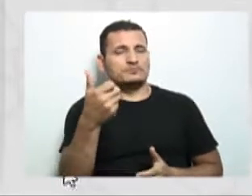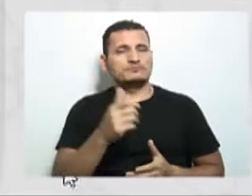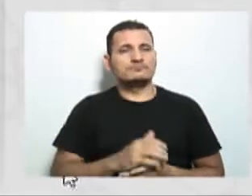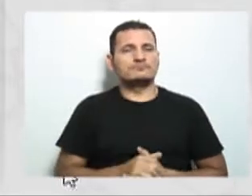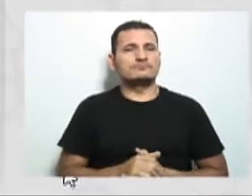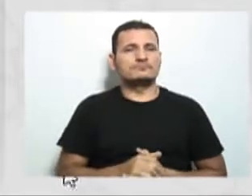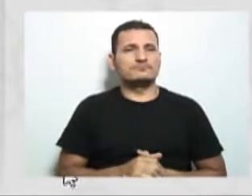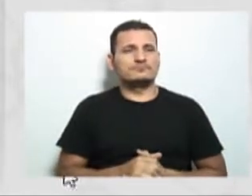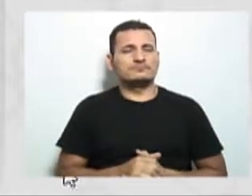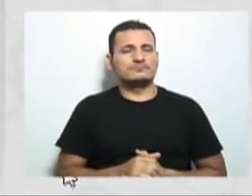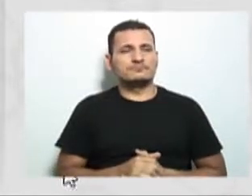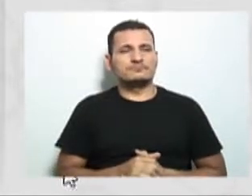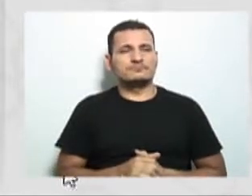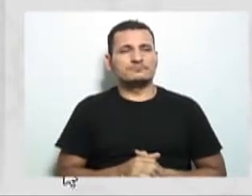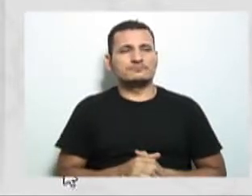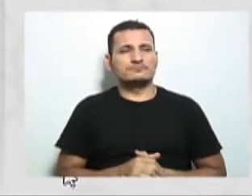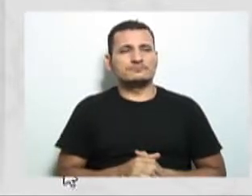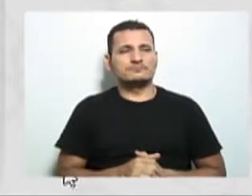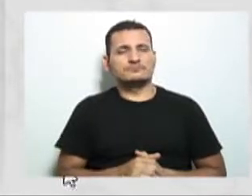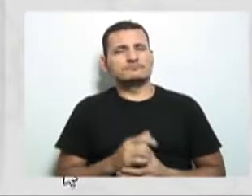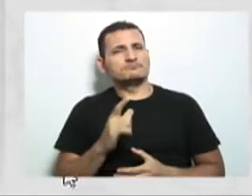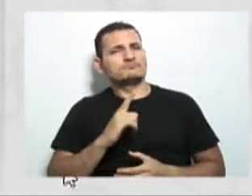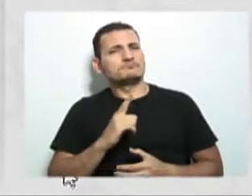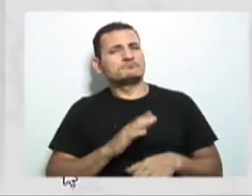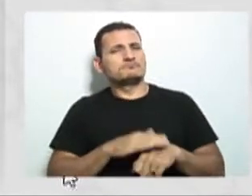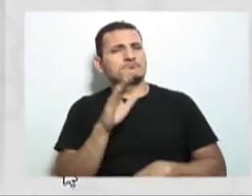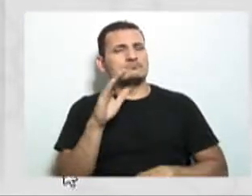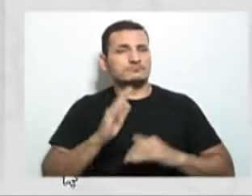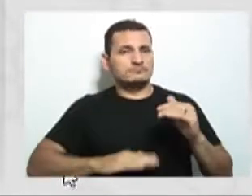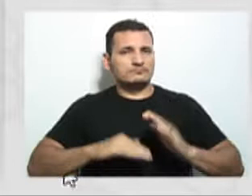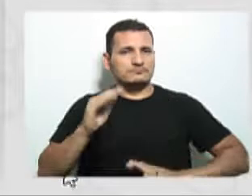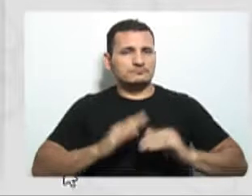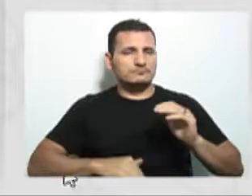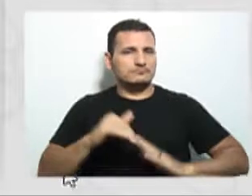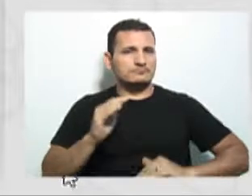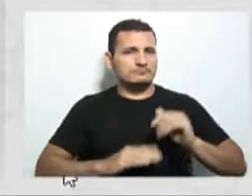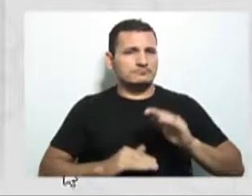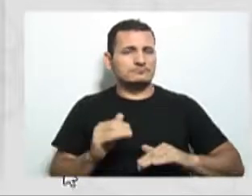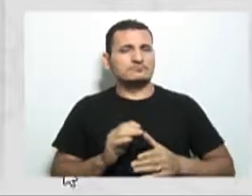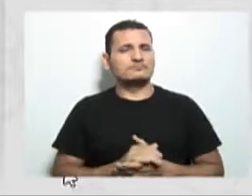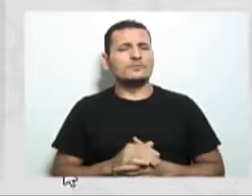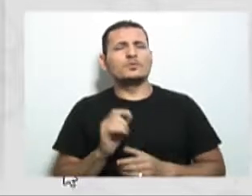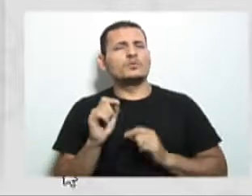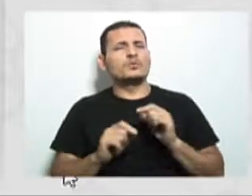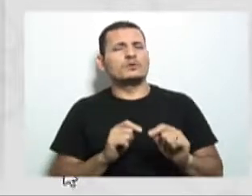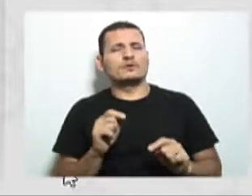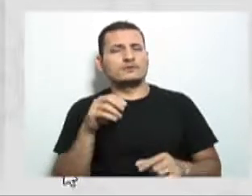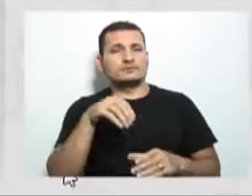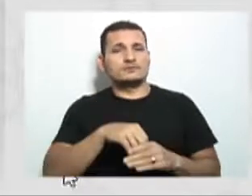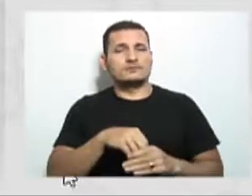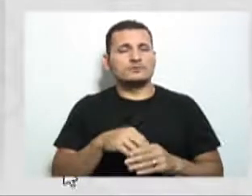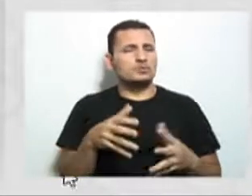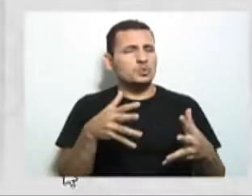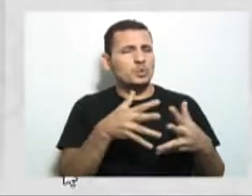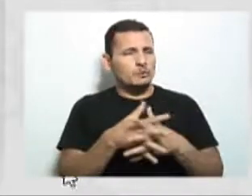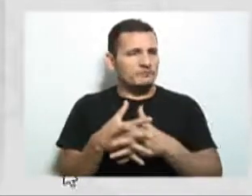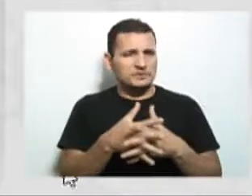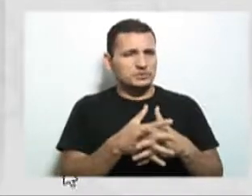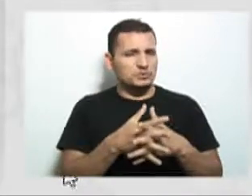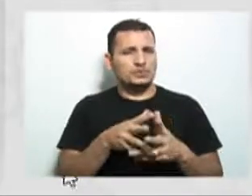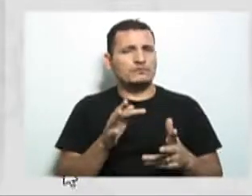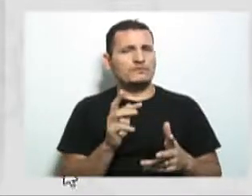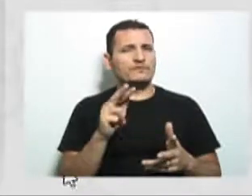nós teremos aqui mais profissionalismo. O que está se agredindo aqui, o que está se levando em consideração aqui, o